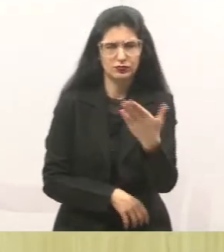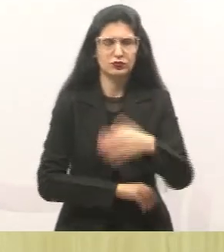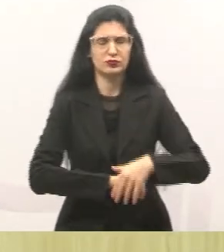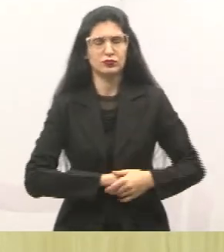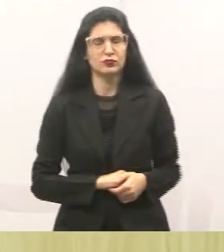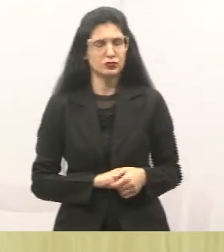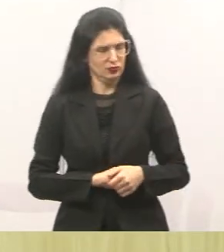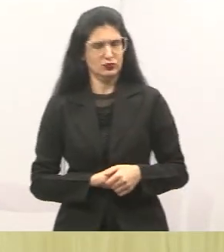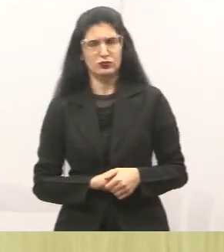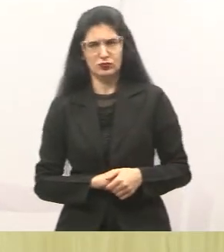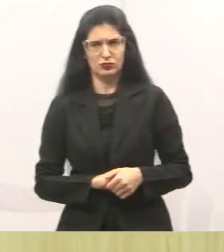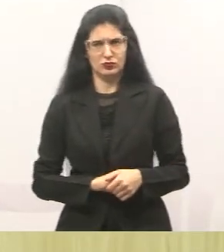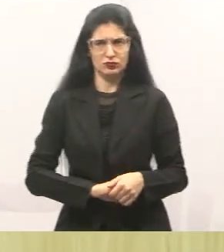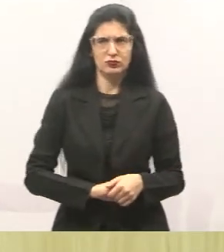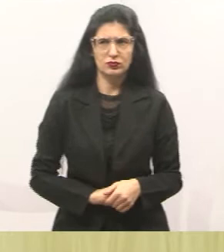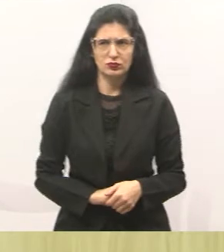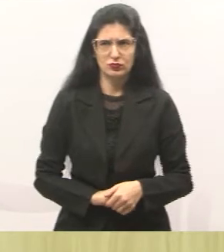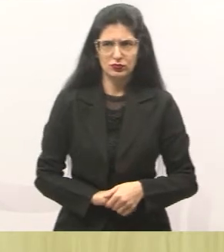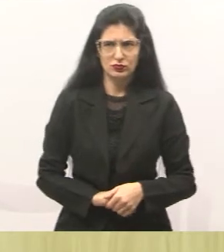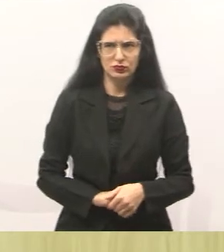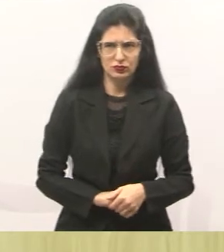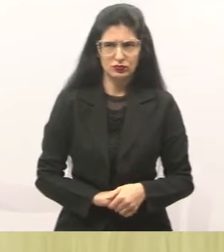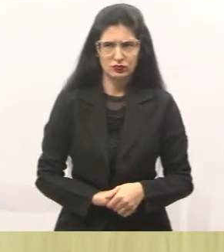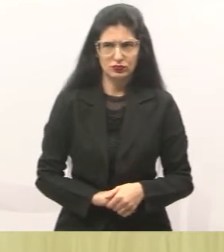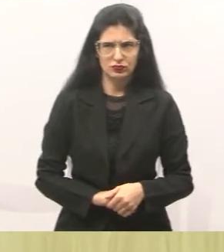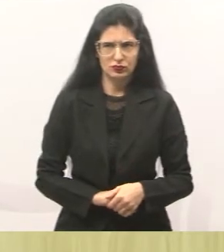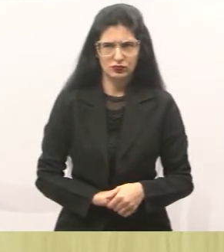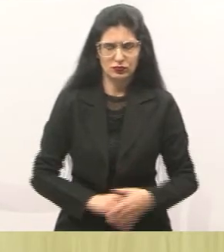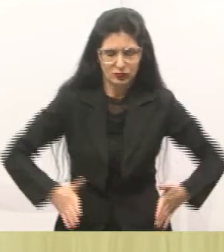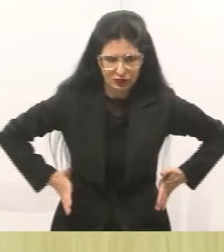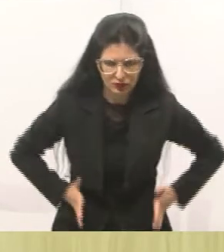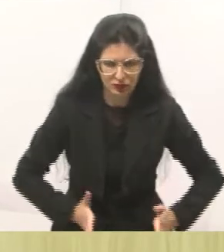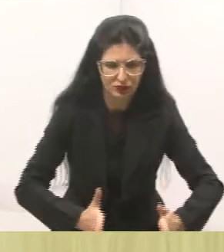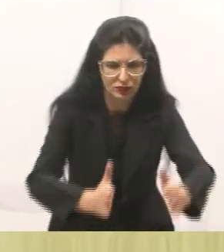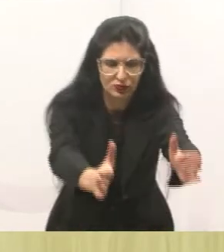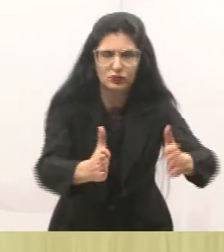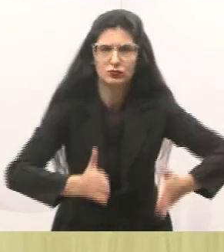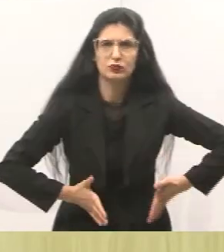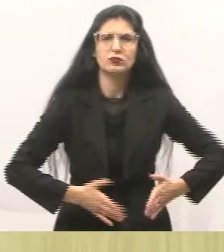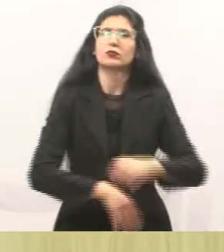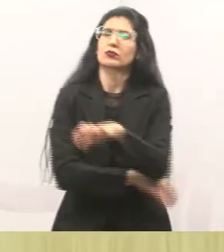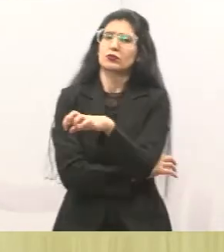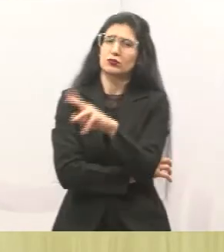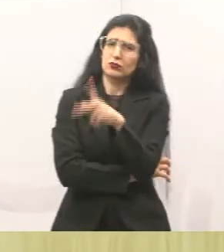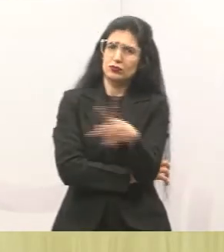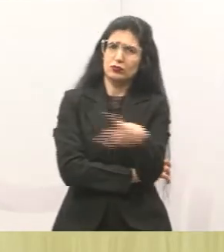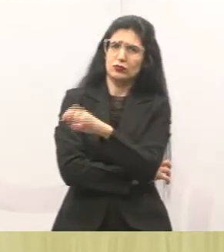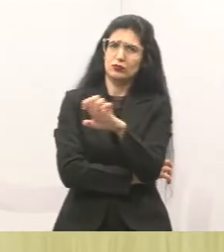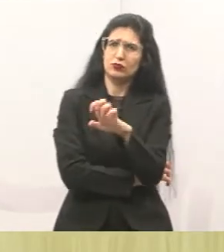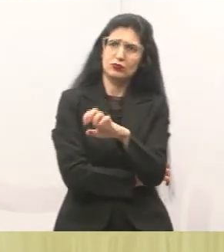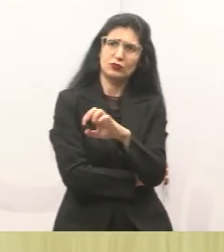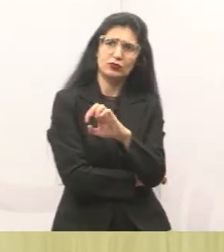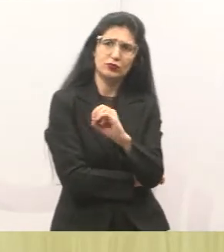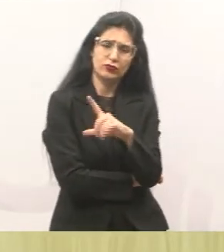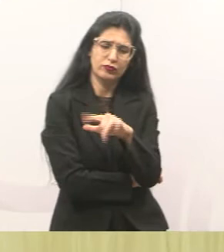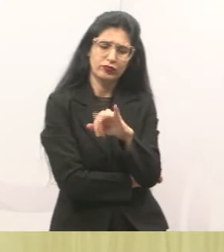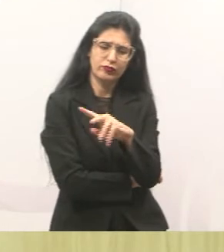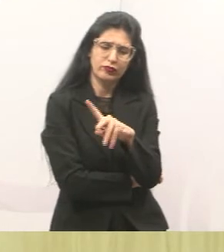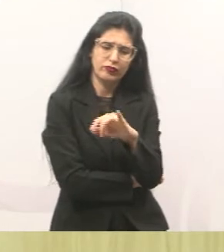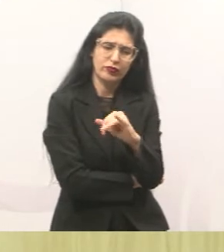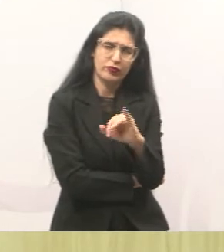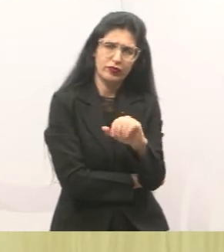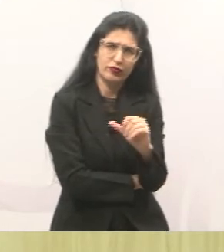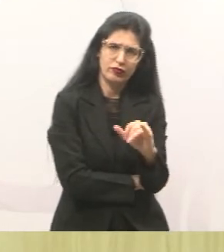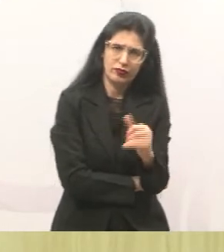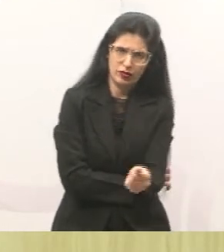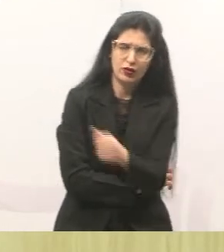providências para a execução de serviços de manutenção na calçada da EE Professora Olívia do Amaral Santos Canicieri, localizada